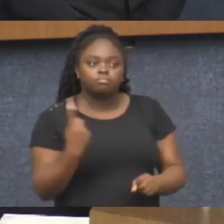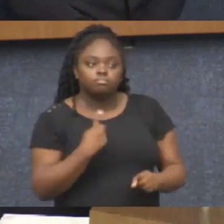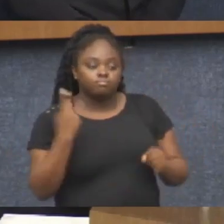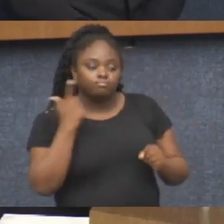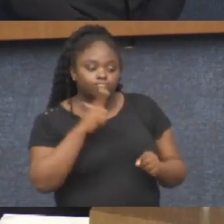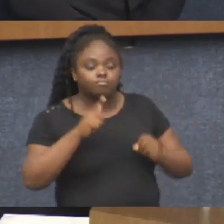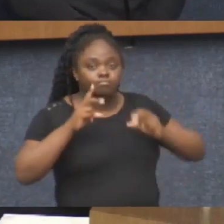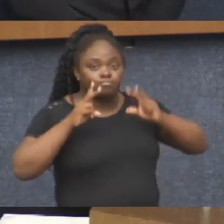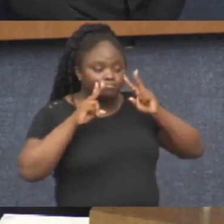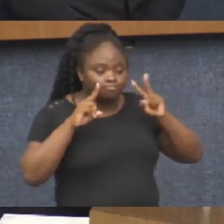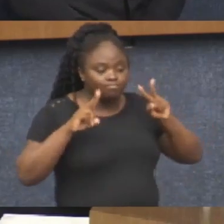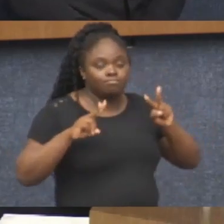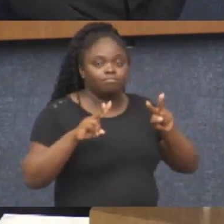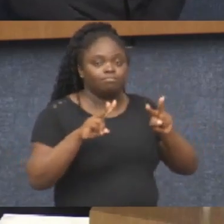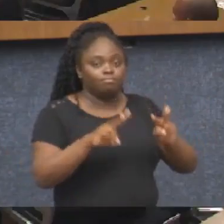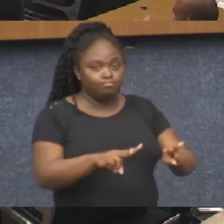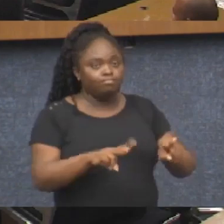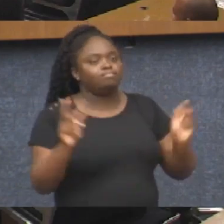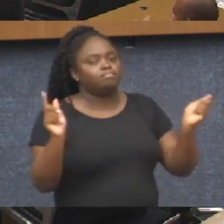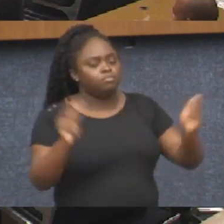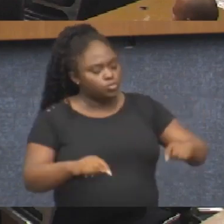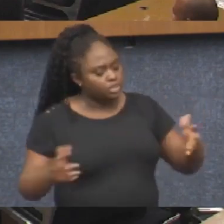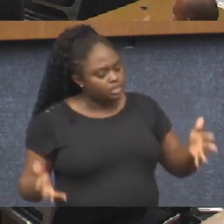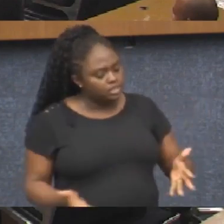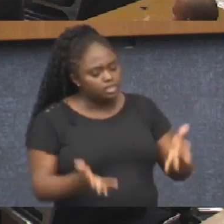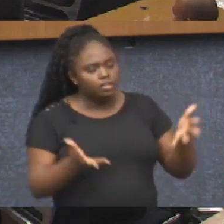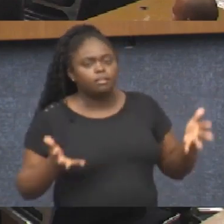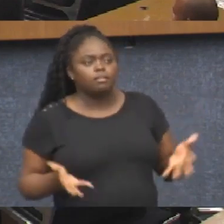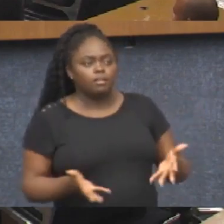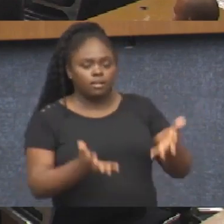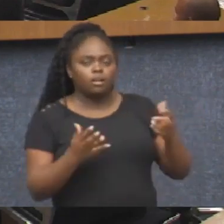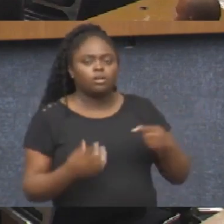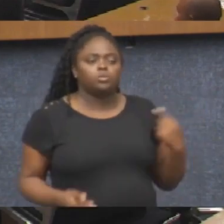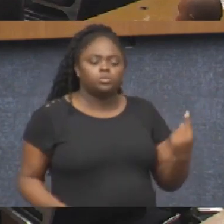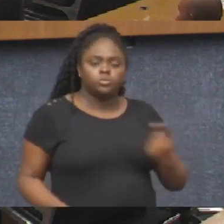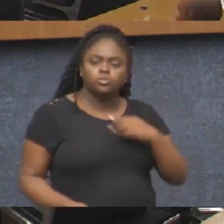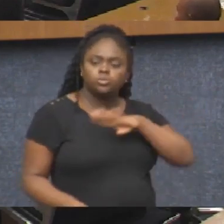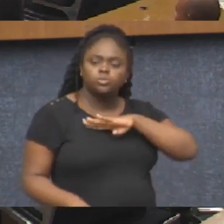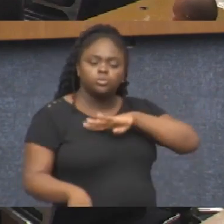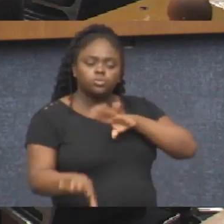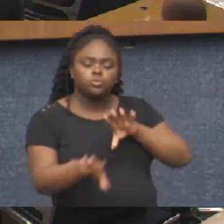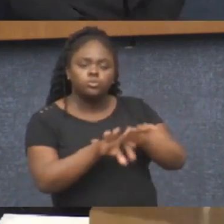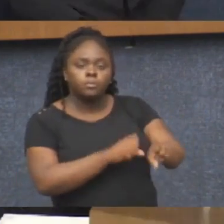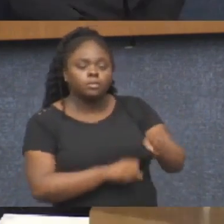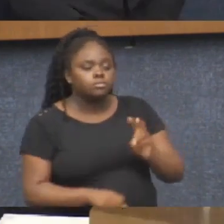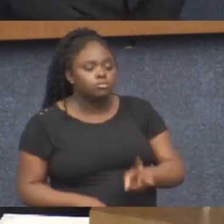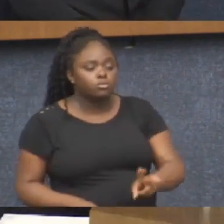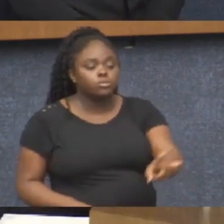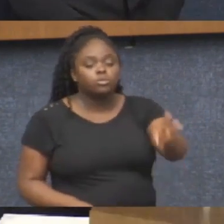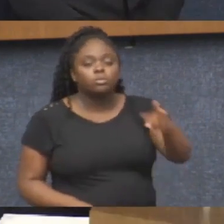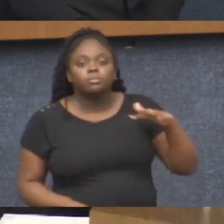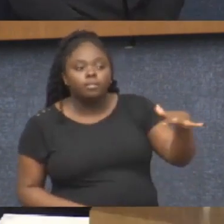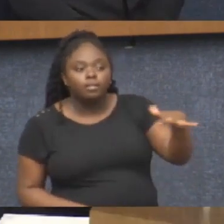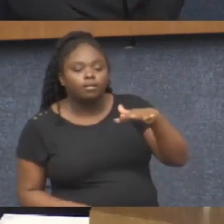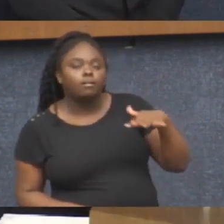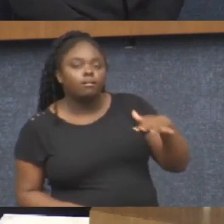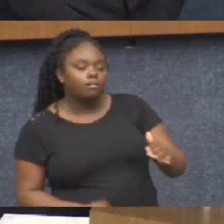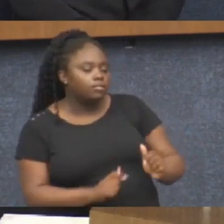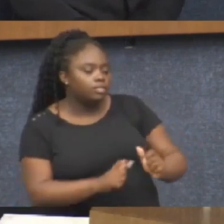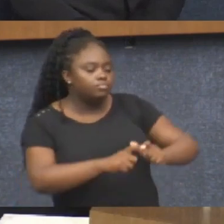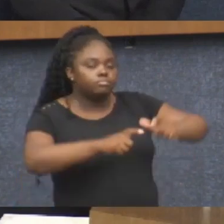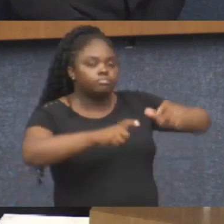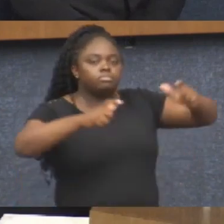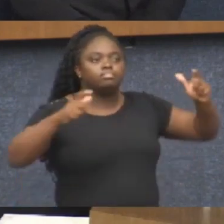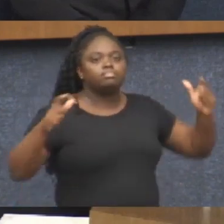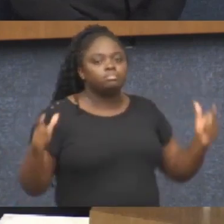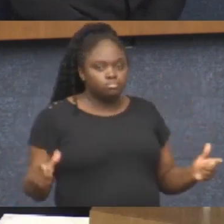consiga ver e que realmente incentive os nossos colegas formados a continuar na nossa rede, a fazer